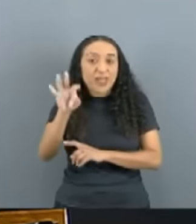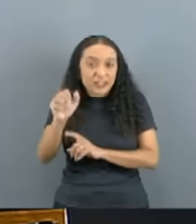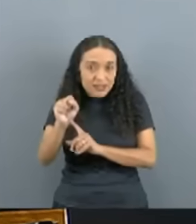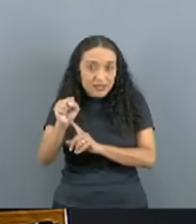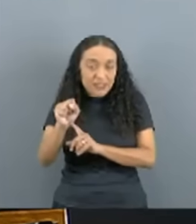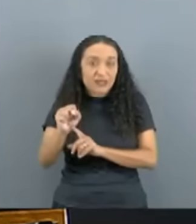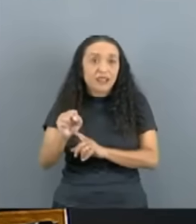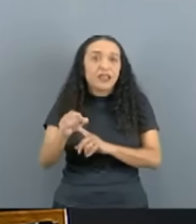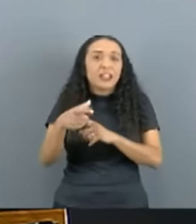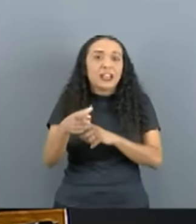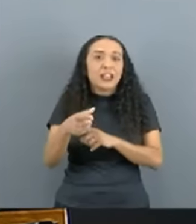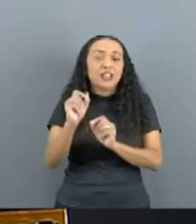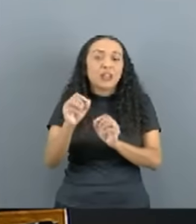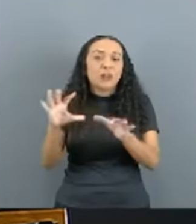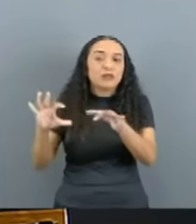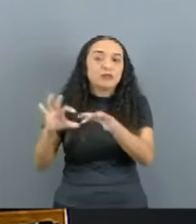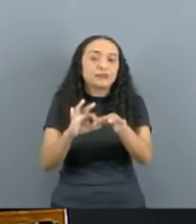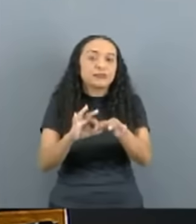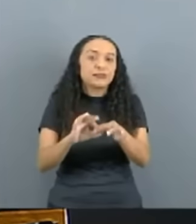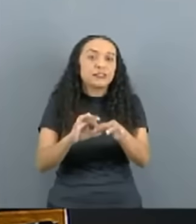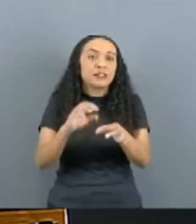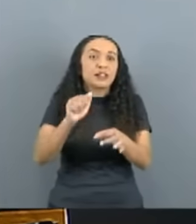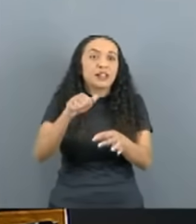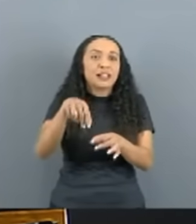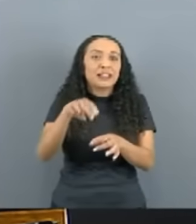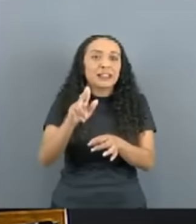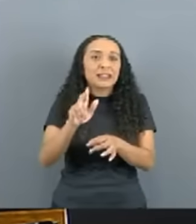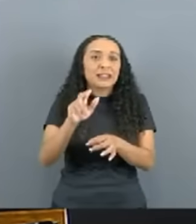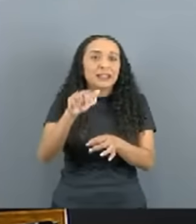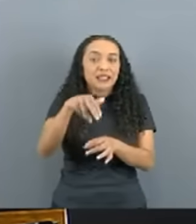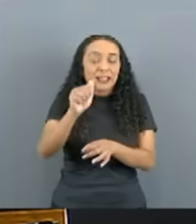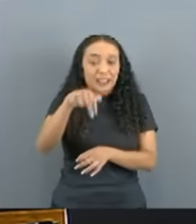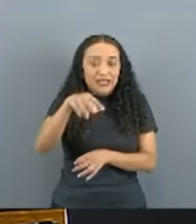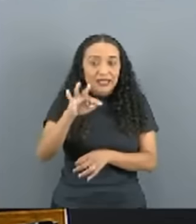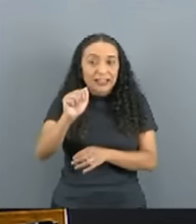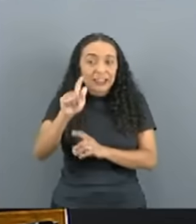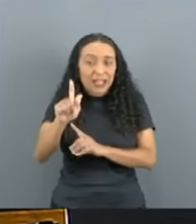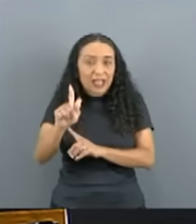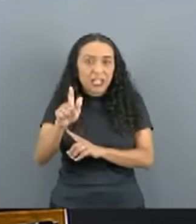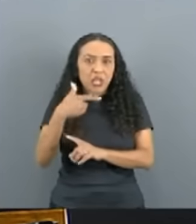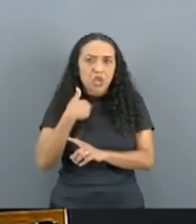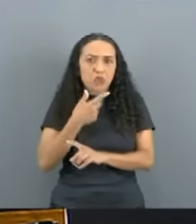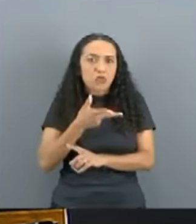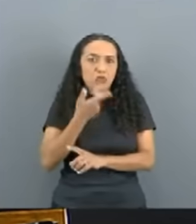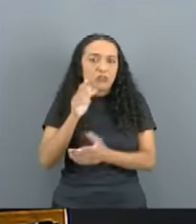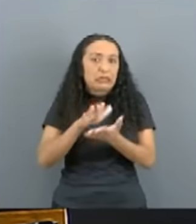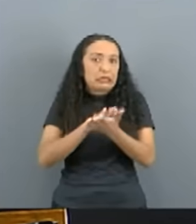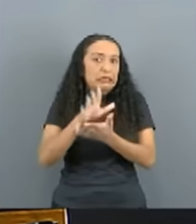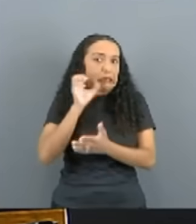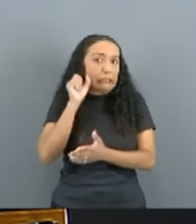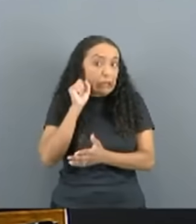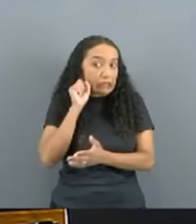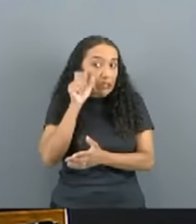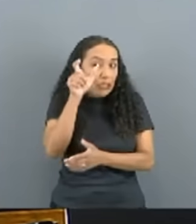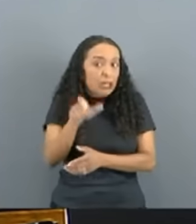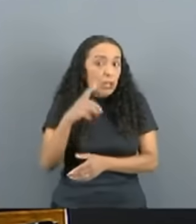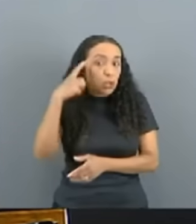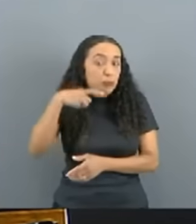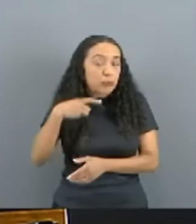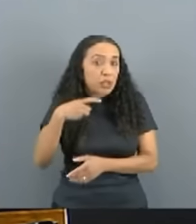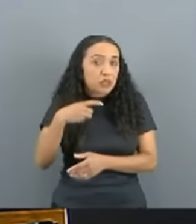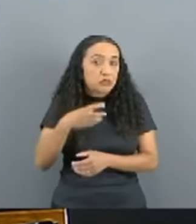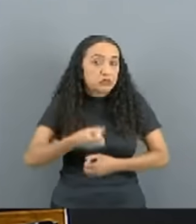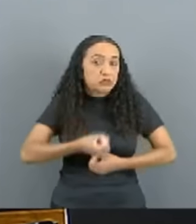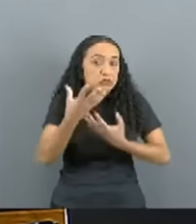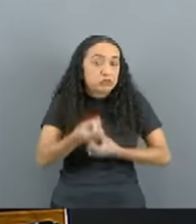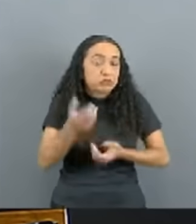está diretamente ligada à ANTAG. Aliás, eu não vi um pio do deputado depois desse escândalo. Manifestação